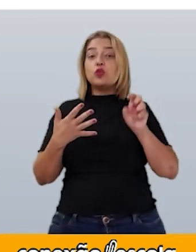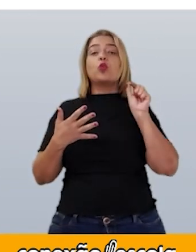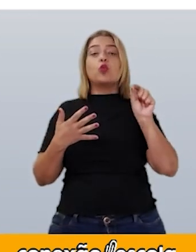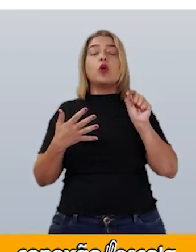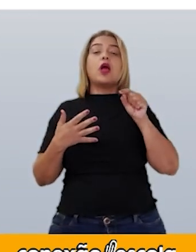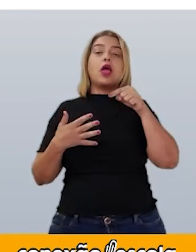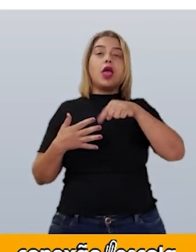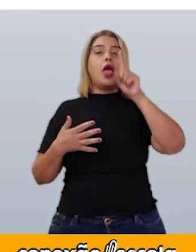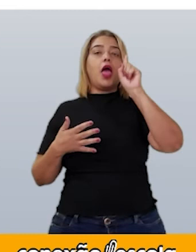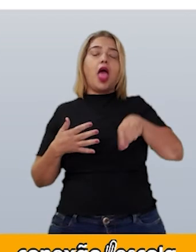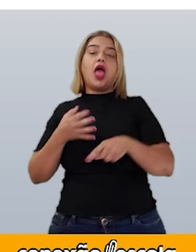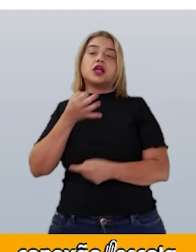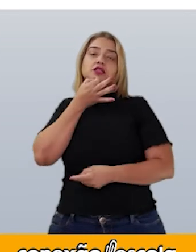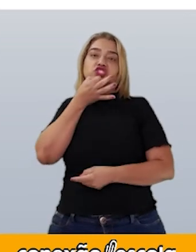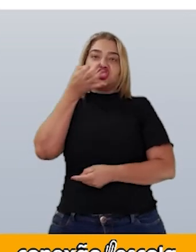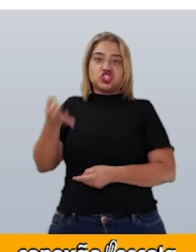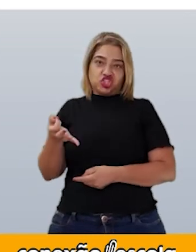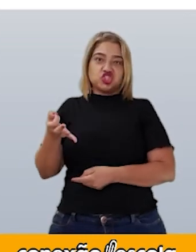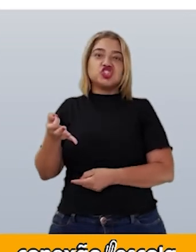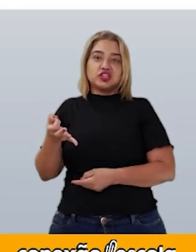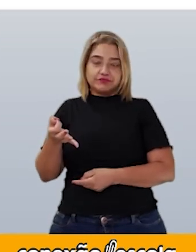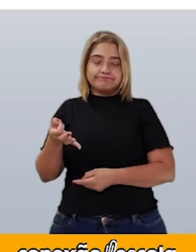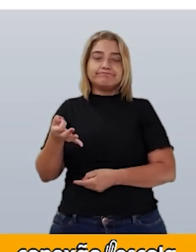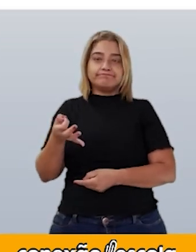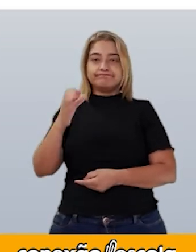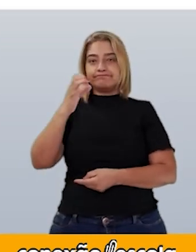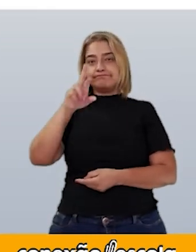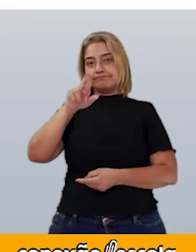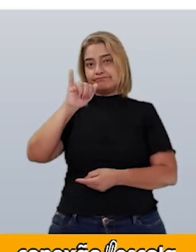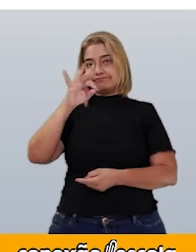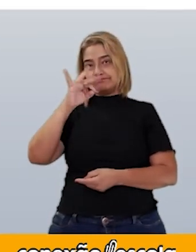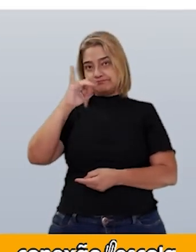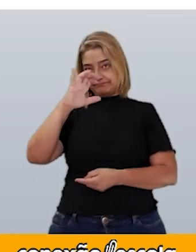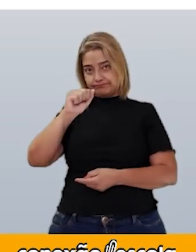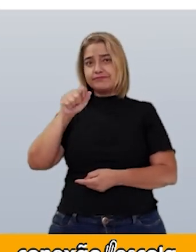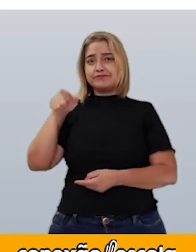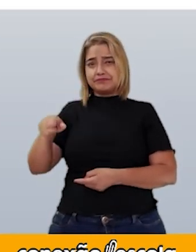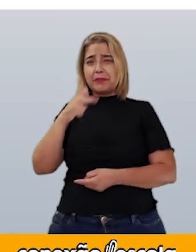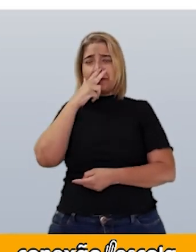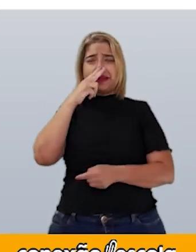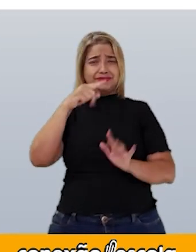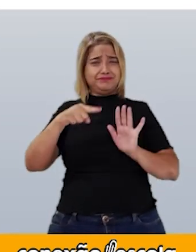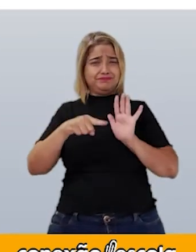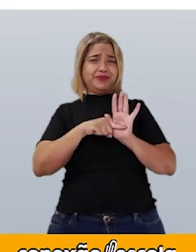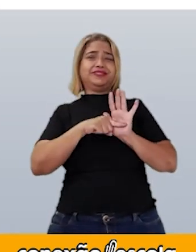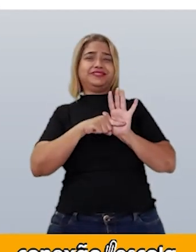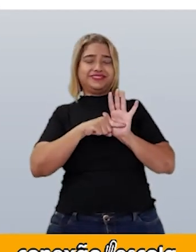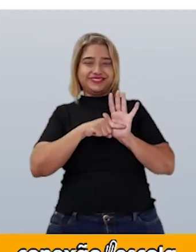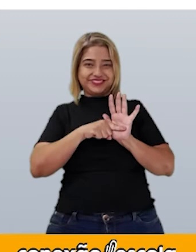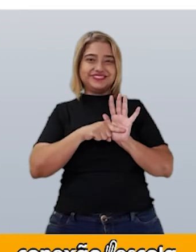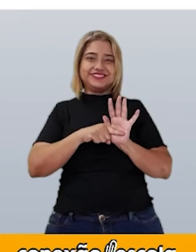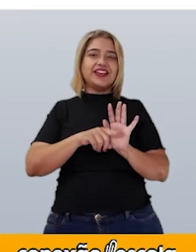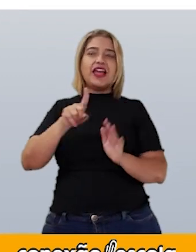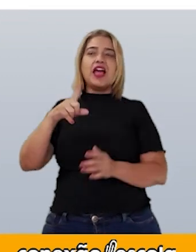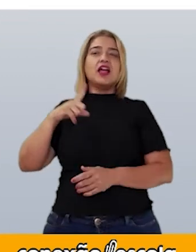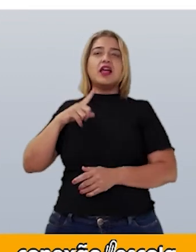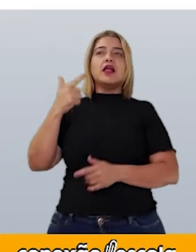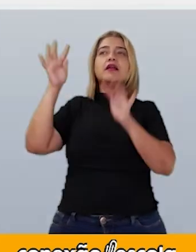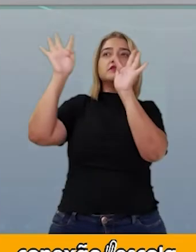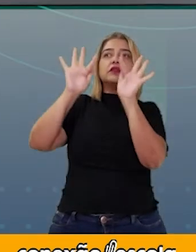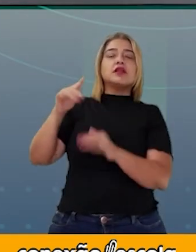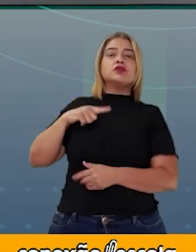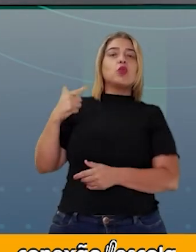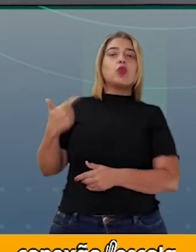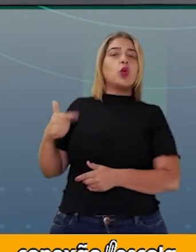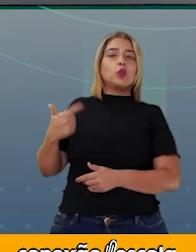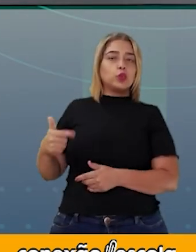está fazendo uma crítica, bem pessimista, por sinal, quando diz que é porque não existe. Mas